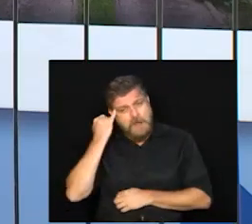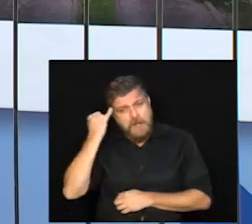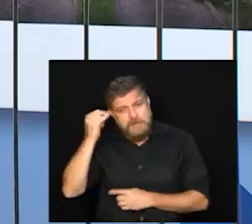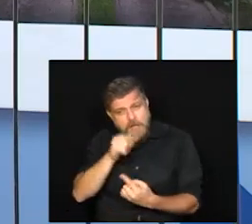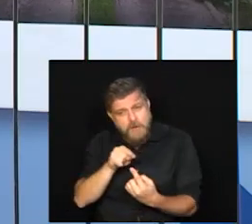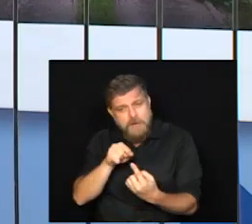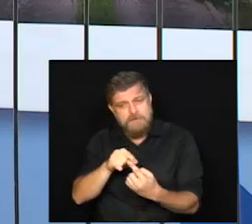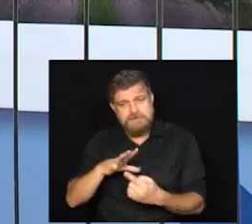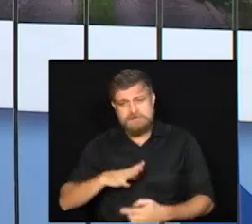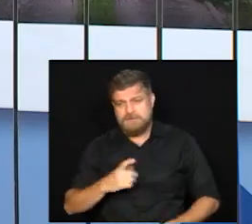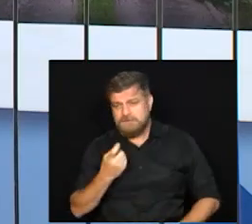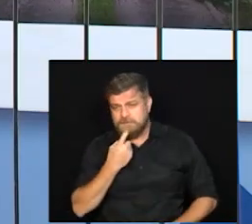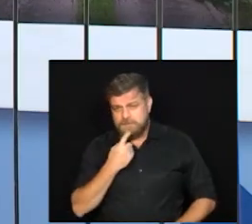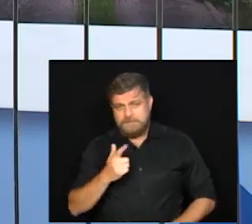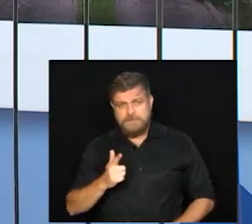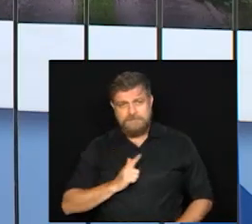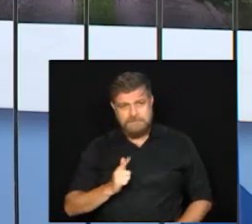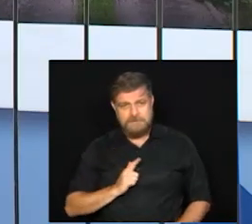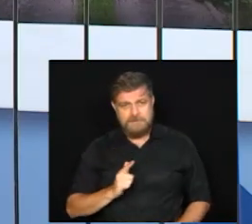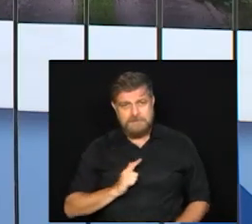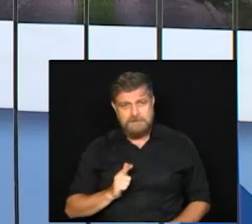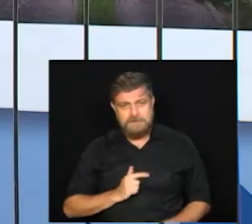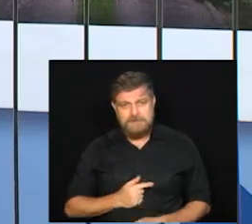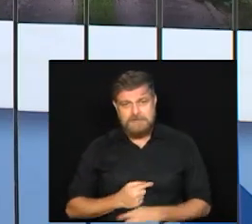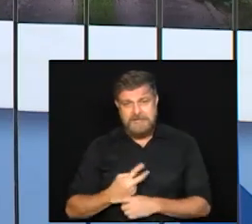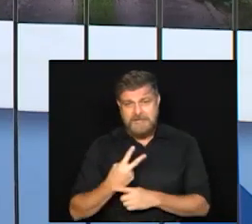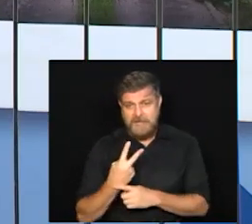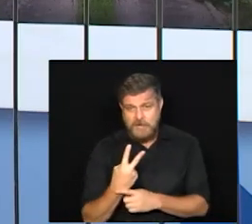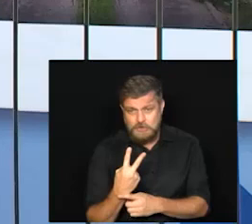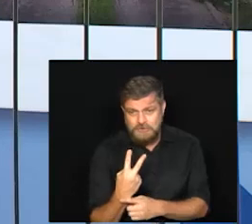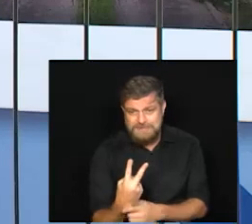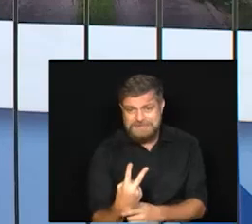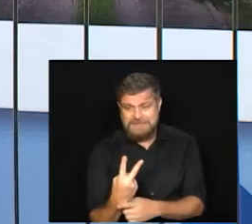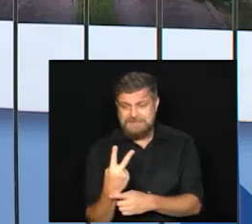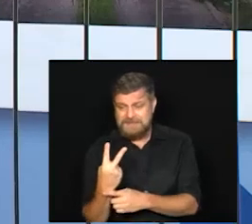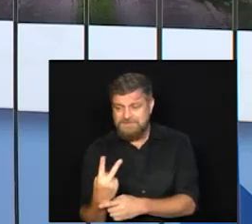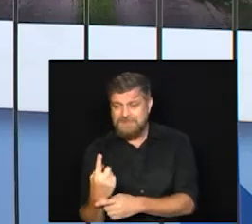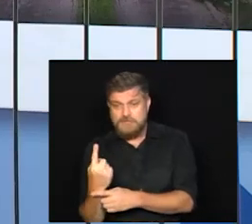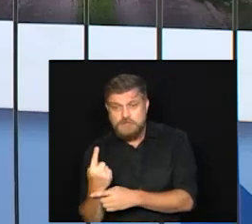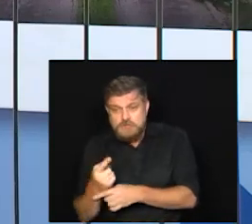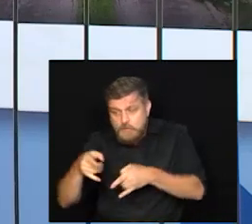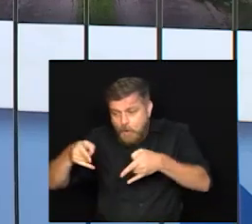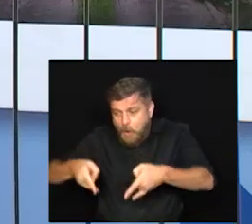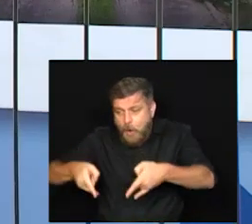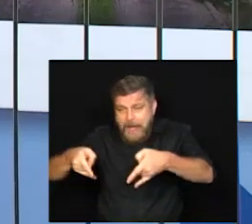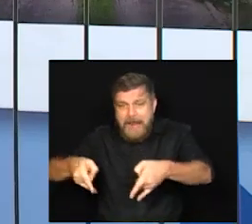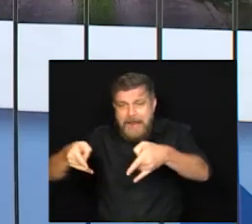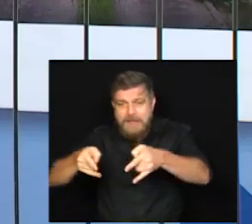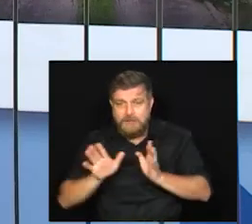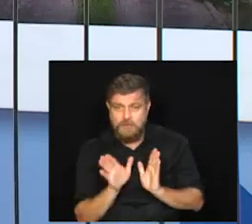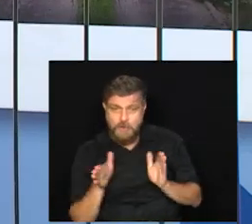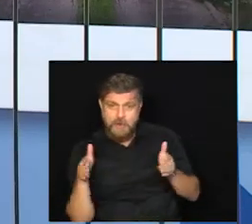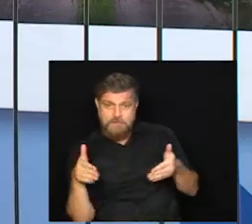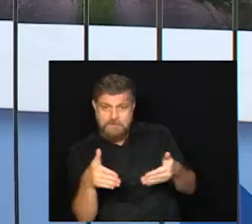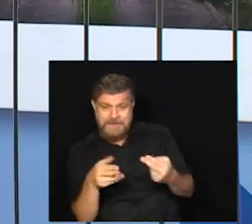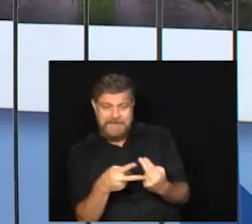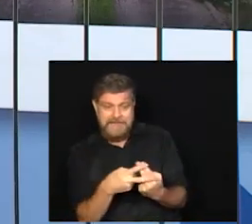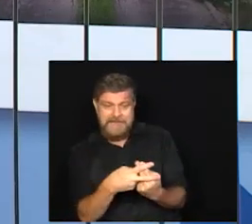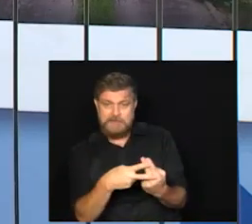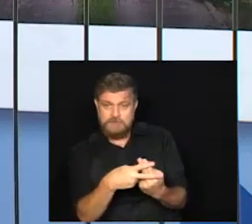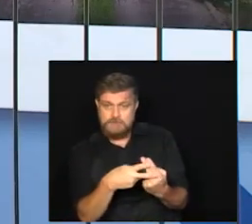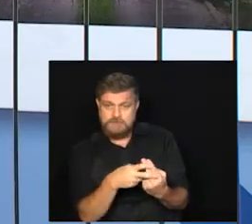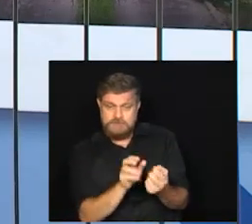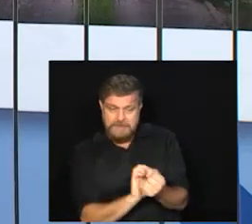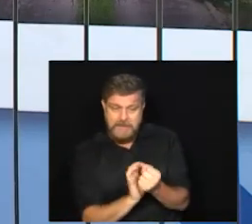é que o município tenha uma disponibilização aí de 221 leitos exclusivos do SUS para